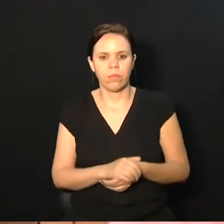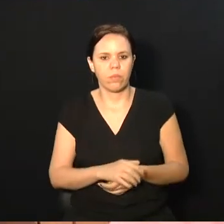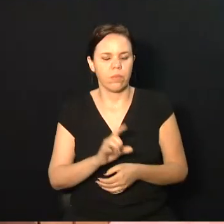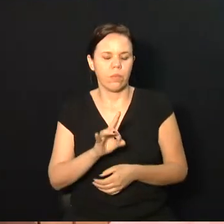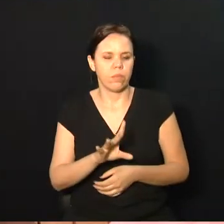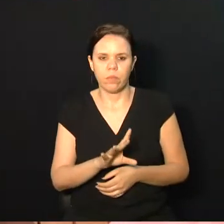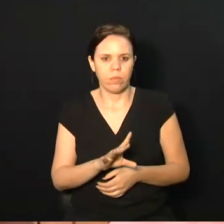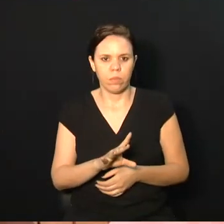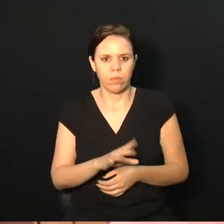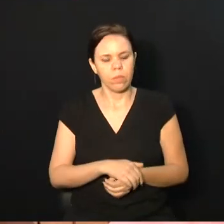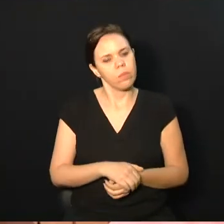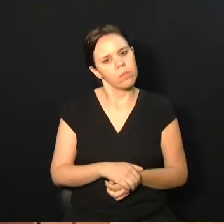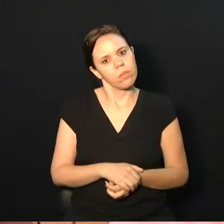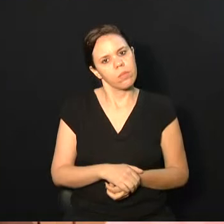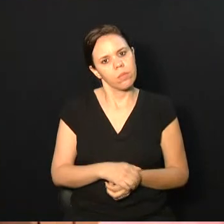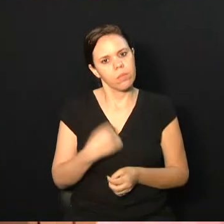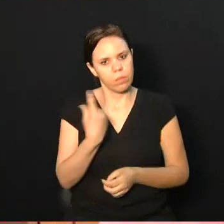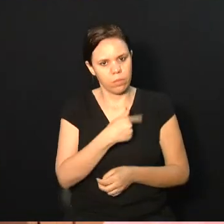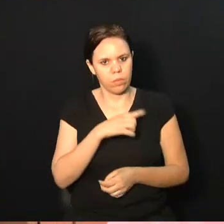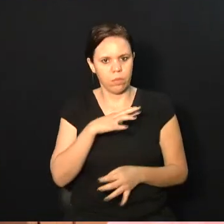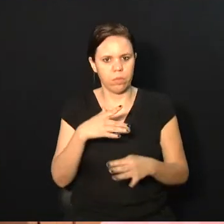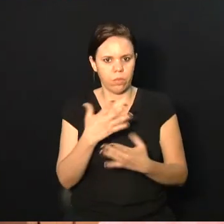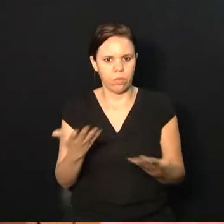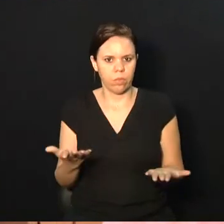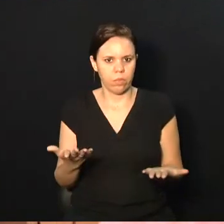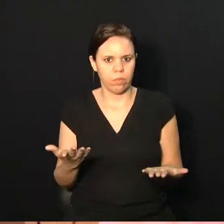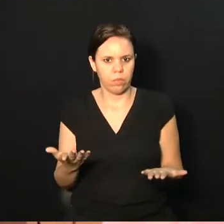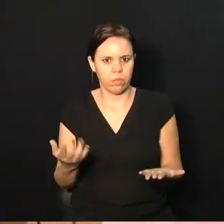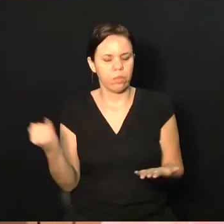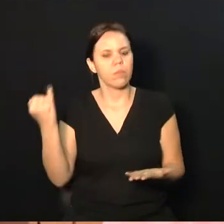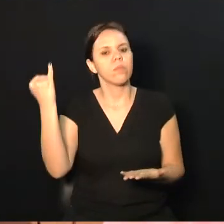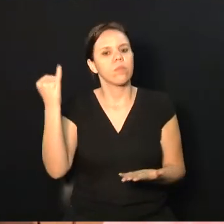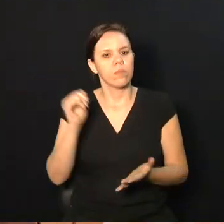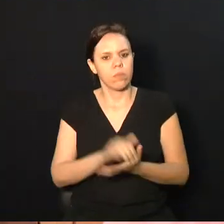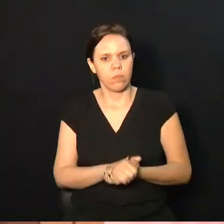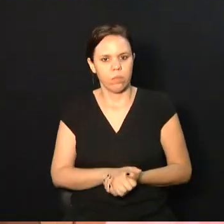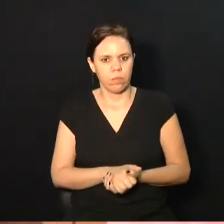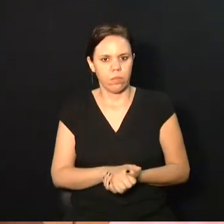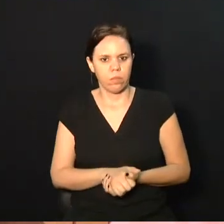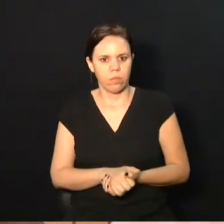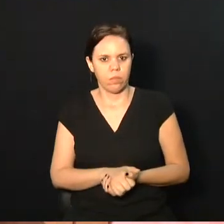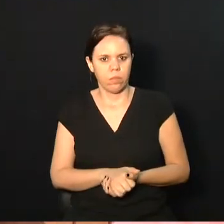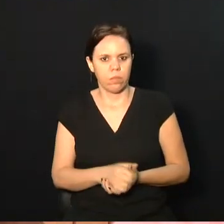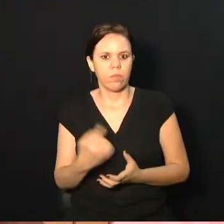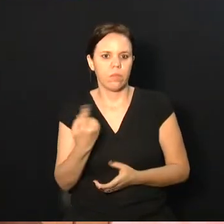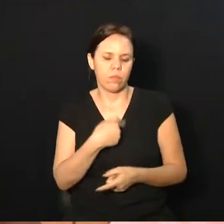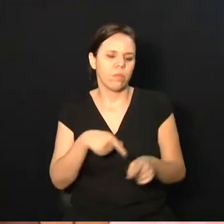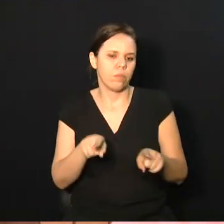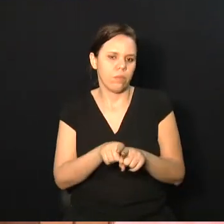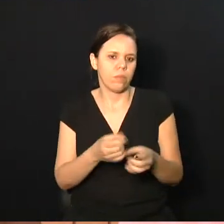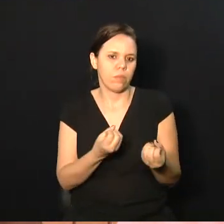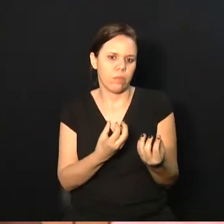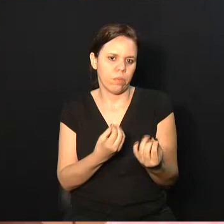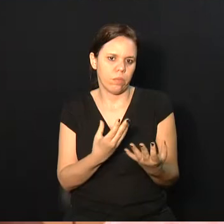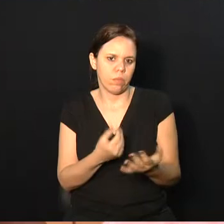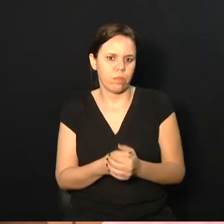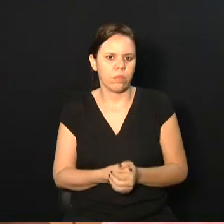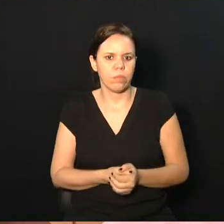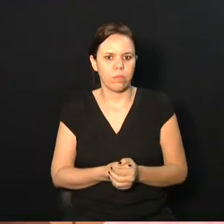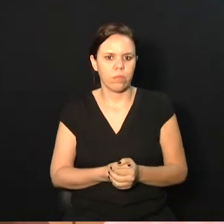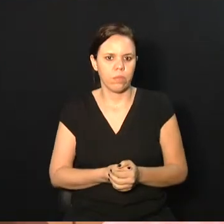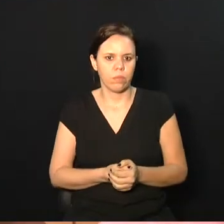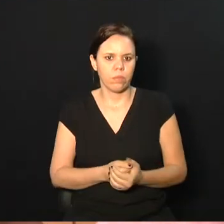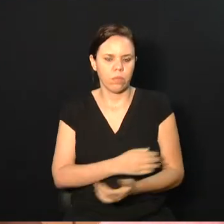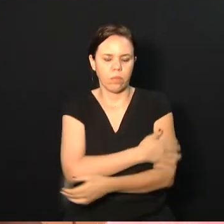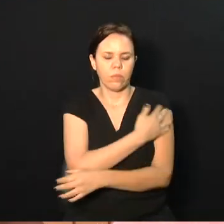só para a nossa cidade, que é o mais importante, claro, aqui para a gente, mas também informações que valem